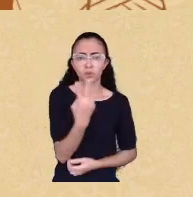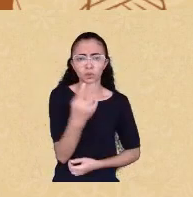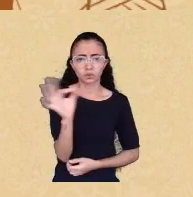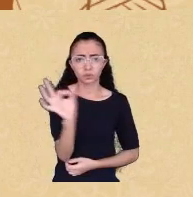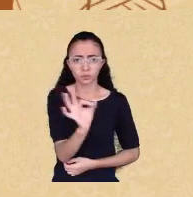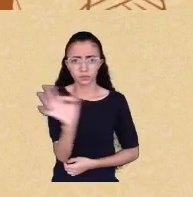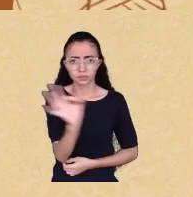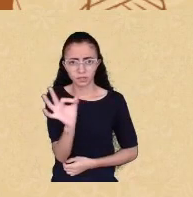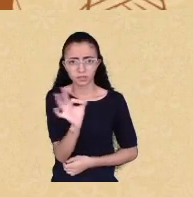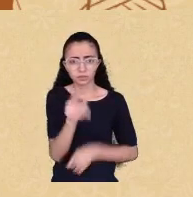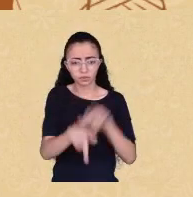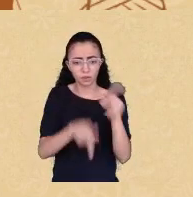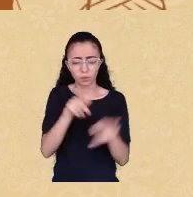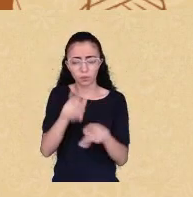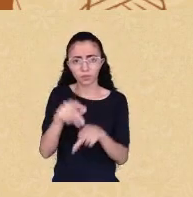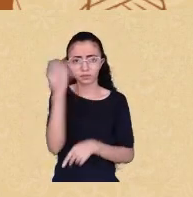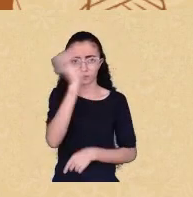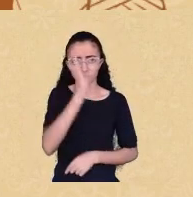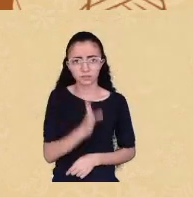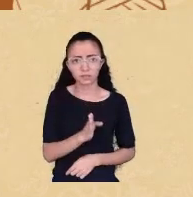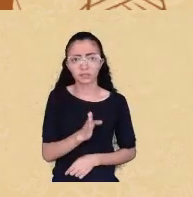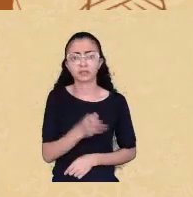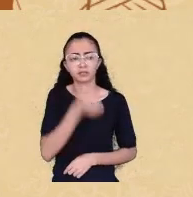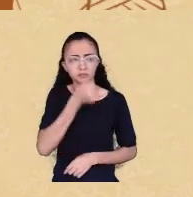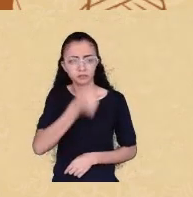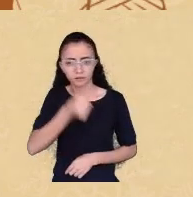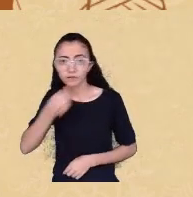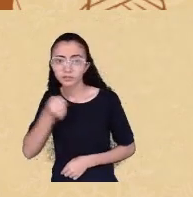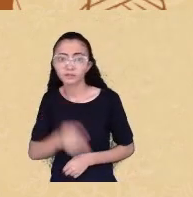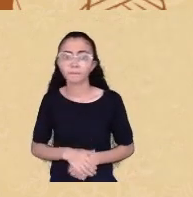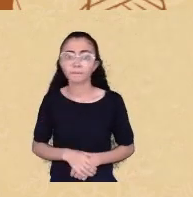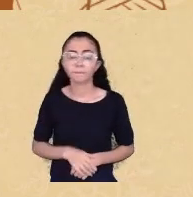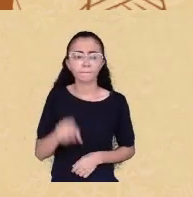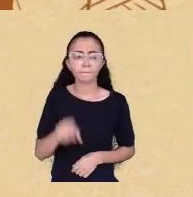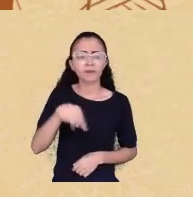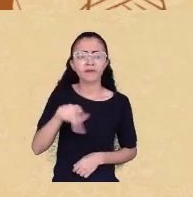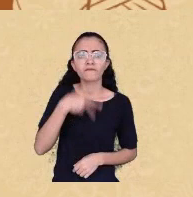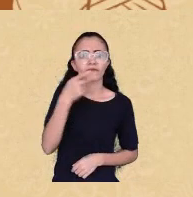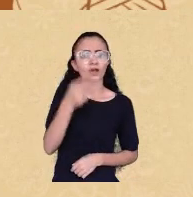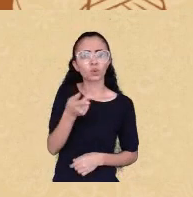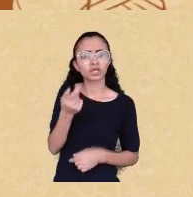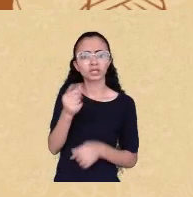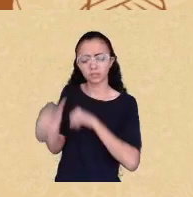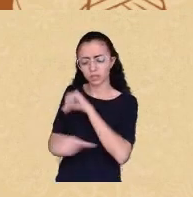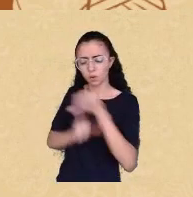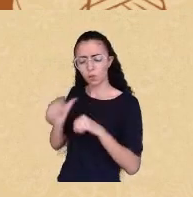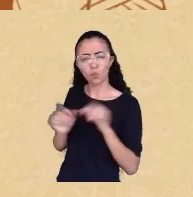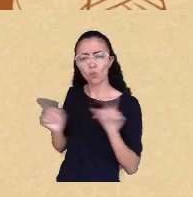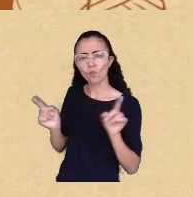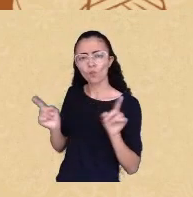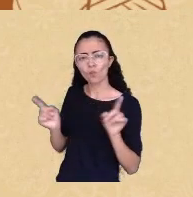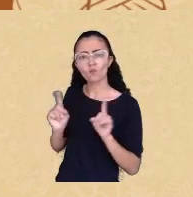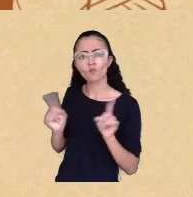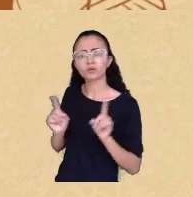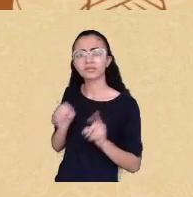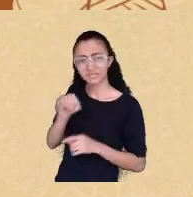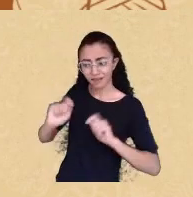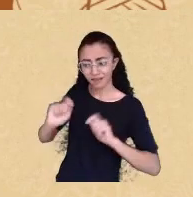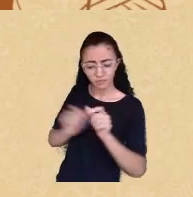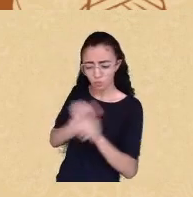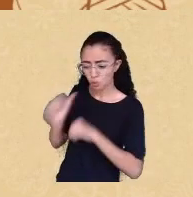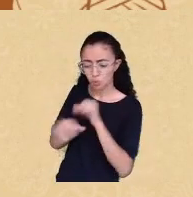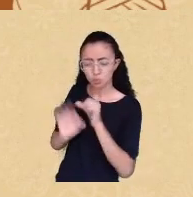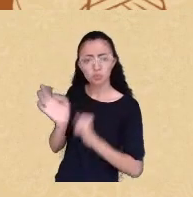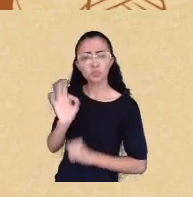brasileira entrevistada, né, diz que não mudaria, né, se pudesse mudar. Achei isso incrível. E aí um